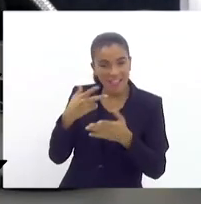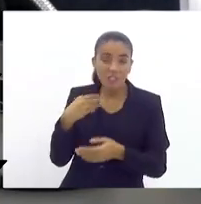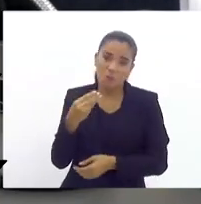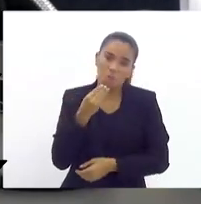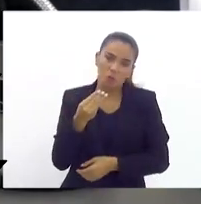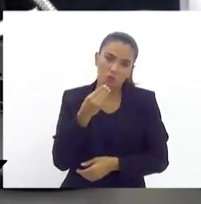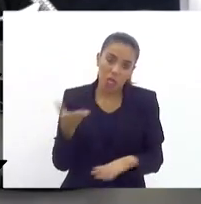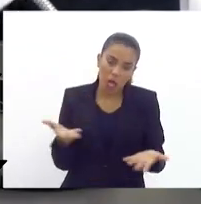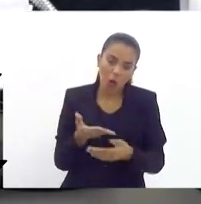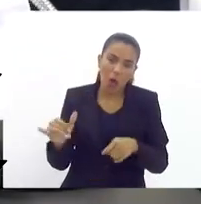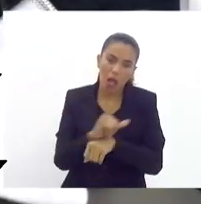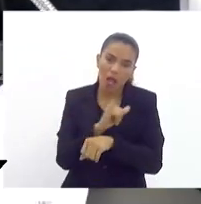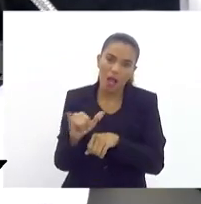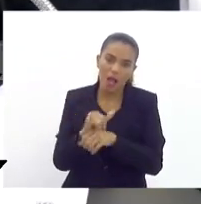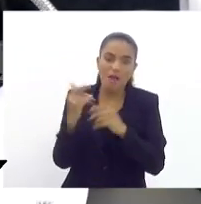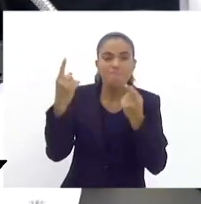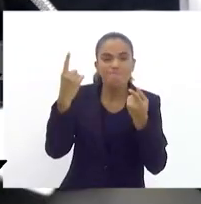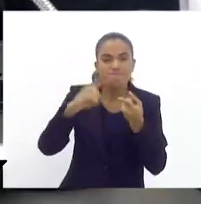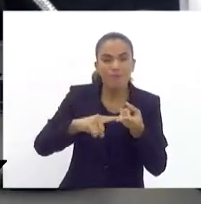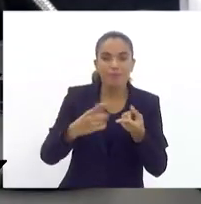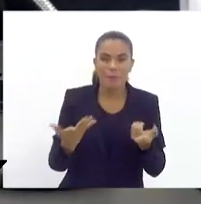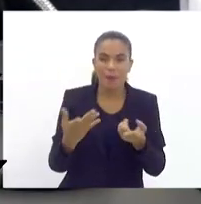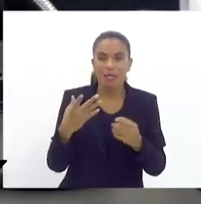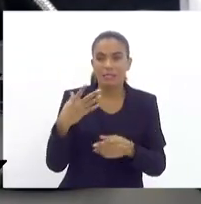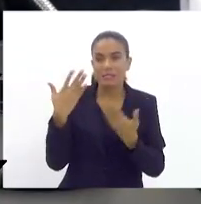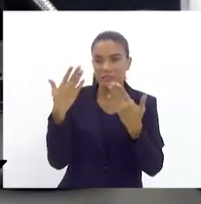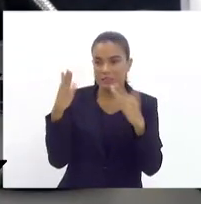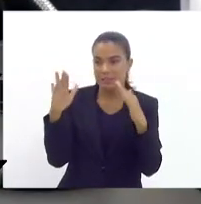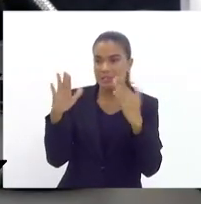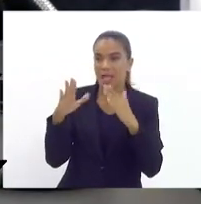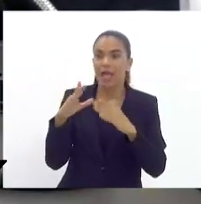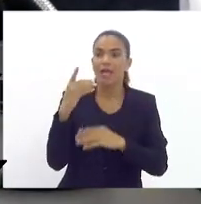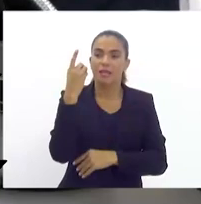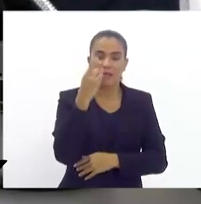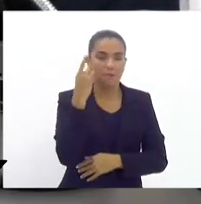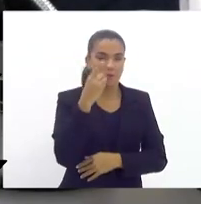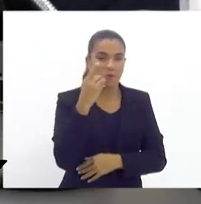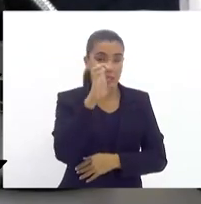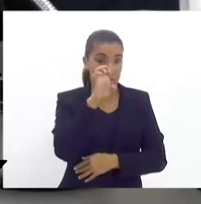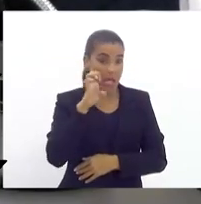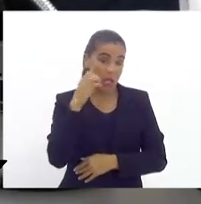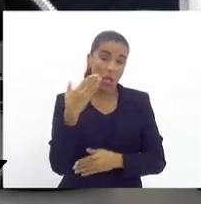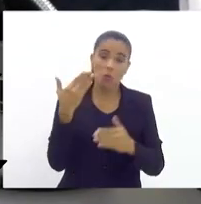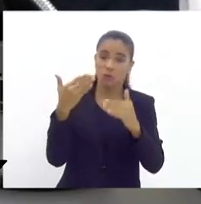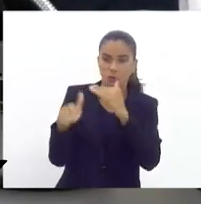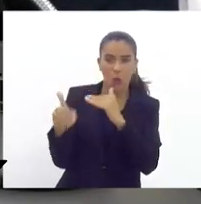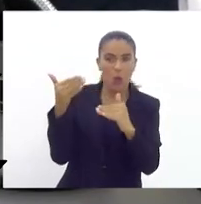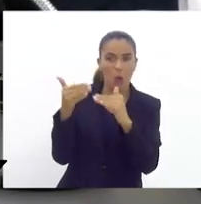essa manobra agora também. Mas parabenizar a deputada Élica. Eu